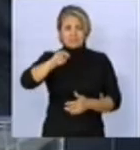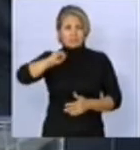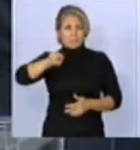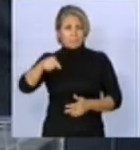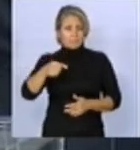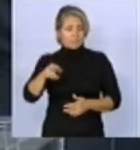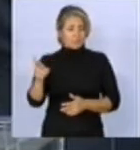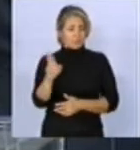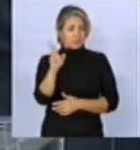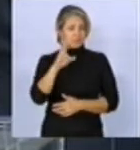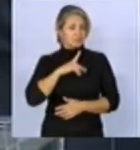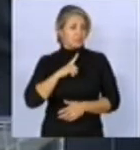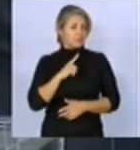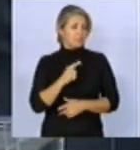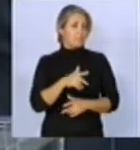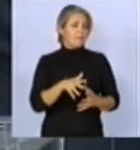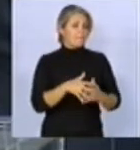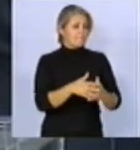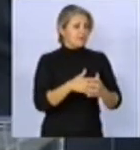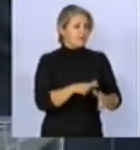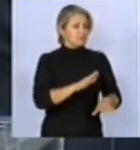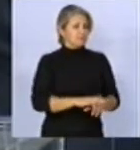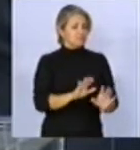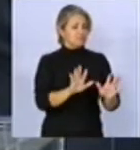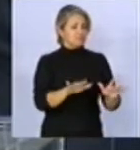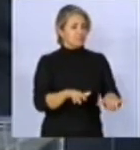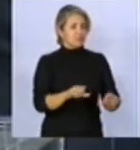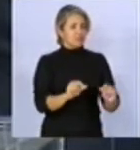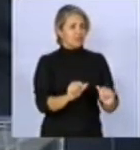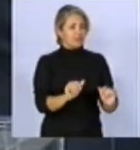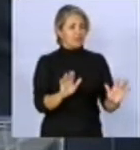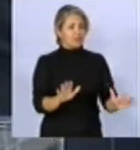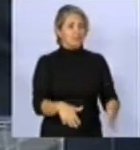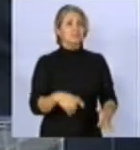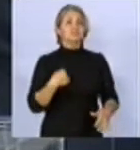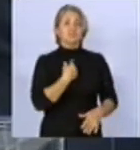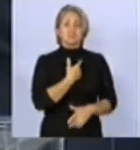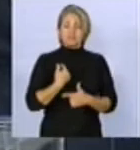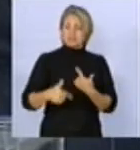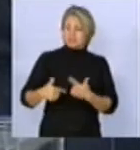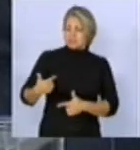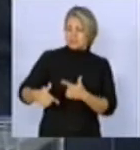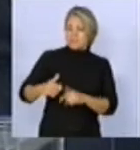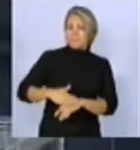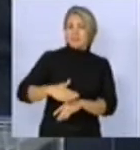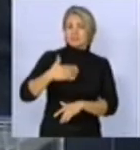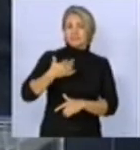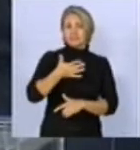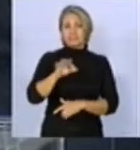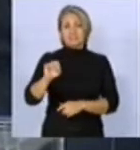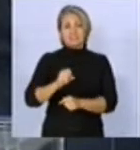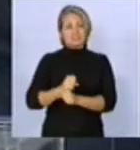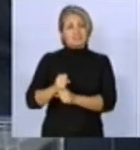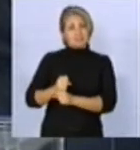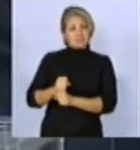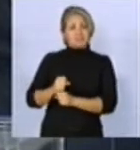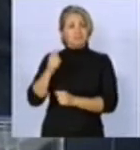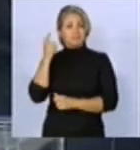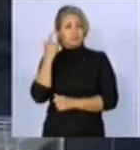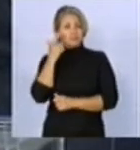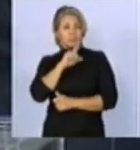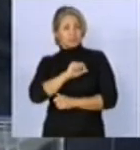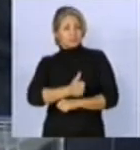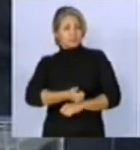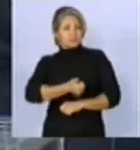máquina é muito mais barata então nós estamos lá trabalhando há mais de dez anos nós estamos trabalhando Para viabilizar